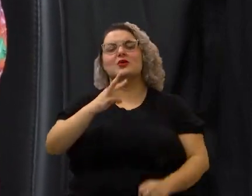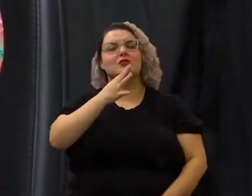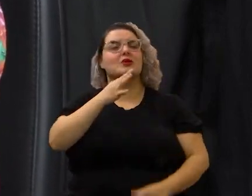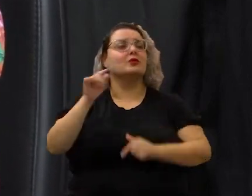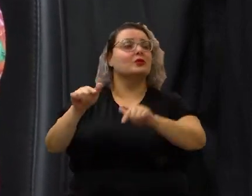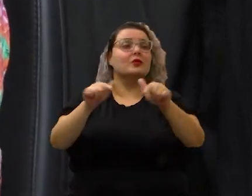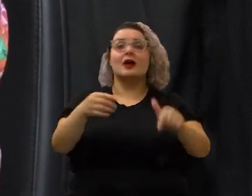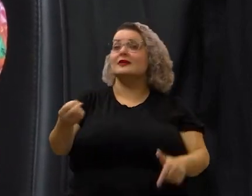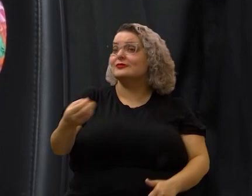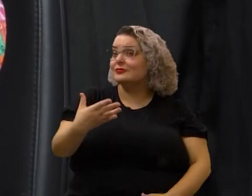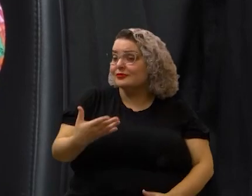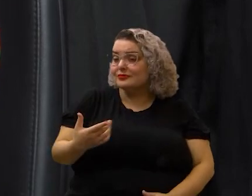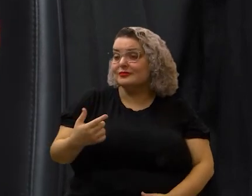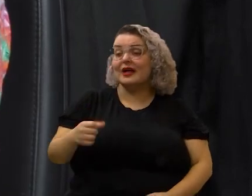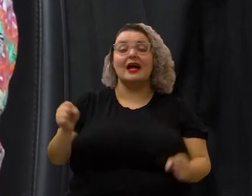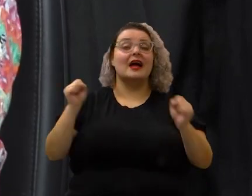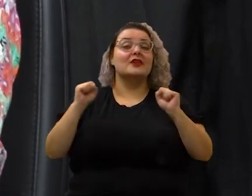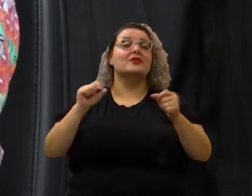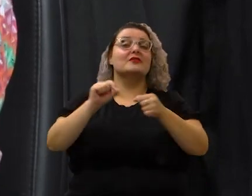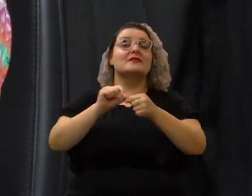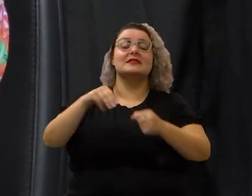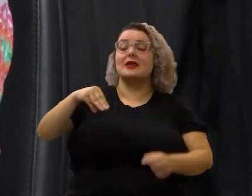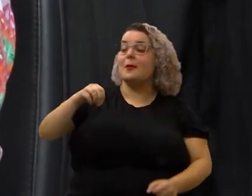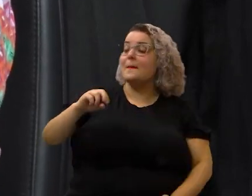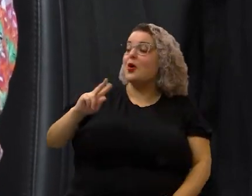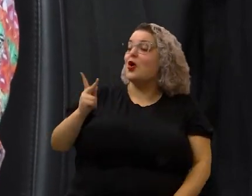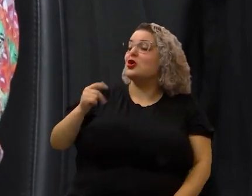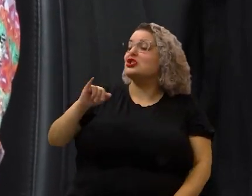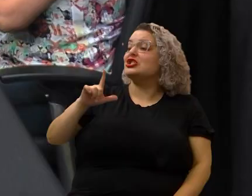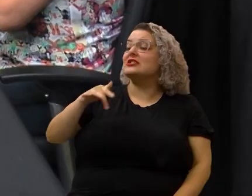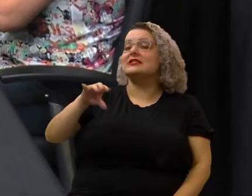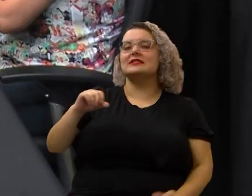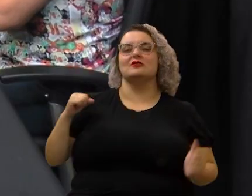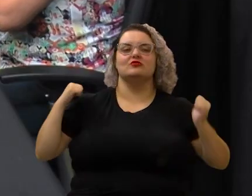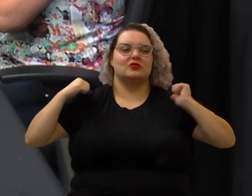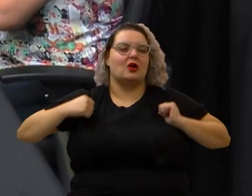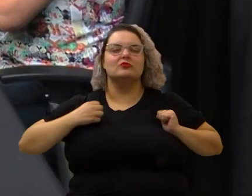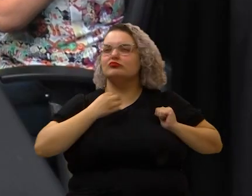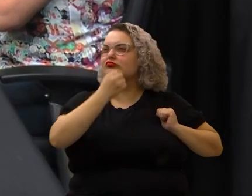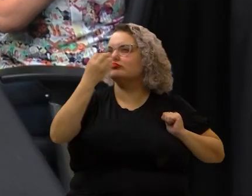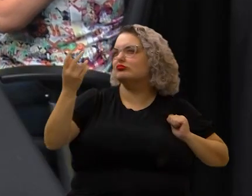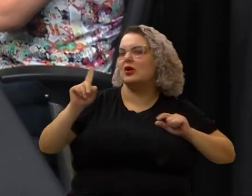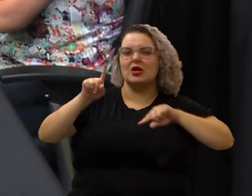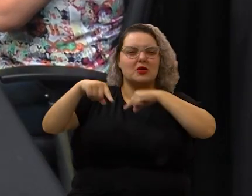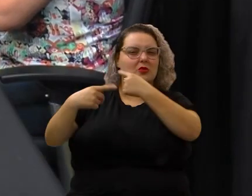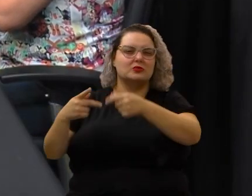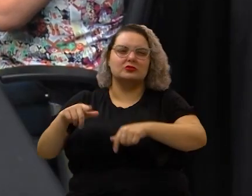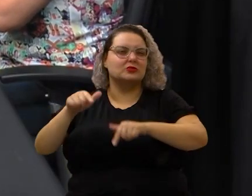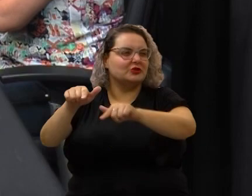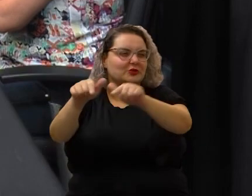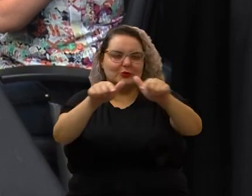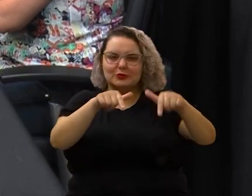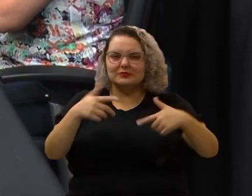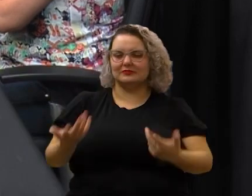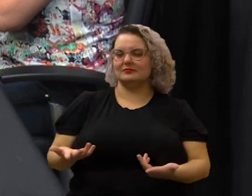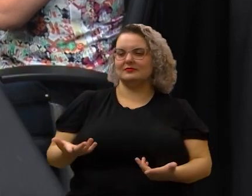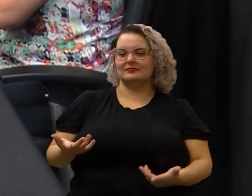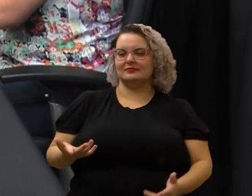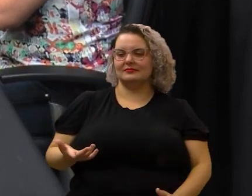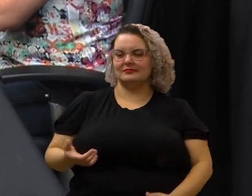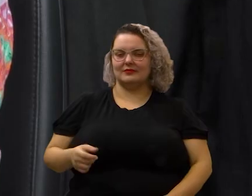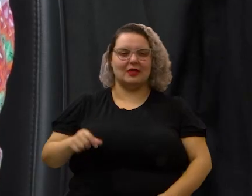conhecer lugares novos. Adoro fazer mochilão. Adoro. Gosto de fazer mochilão, de viajar de mochila